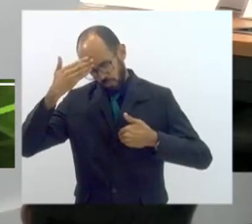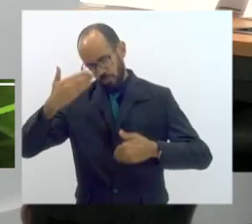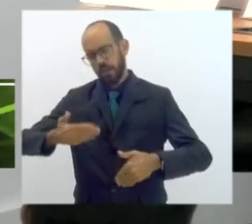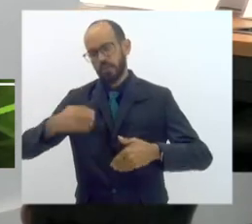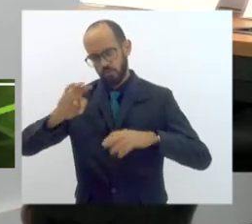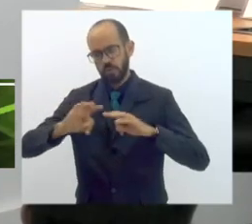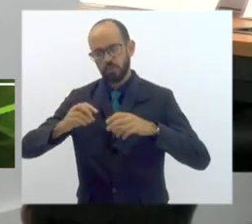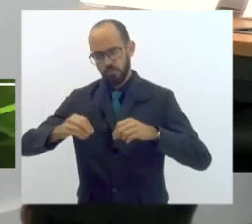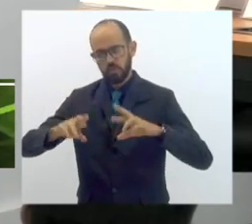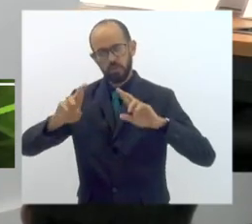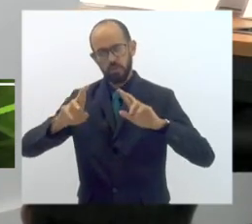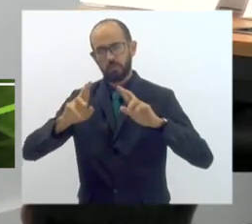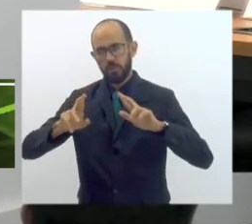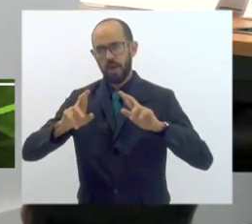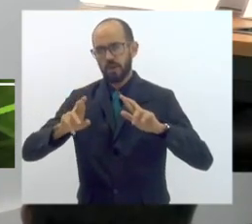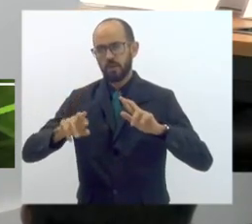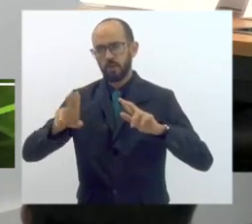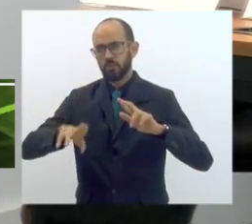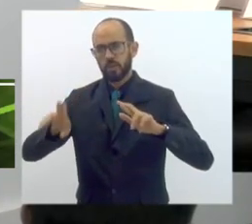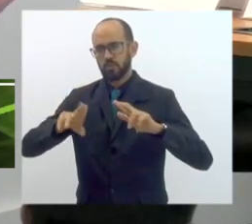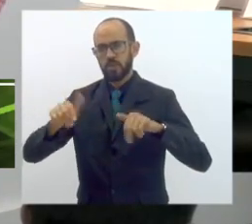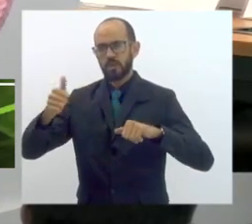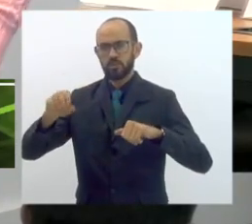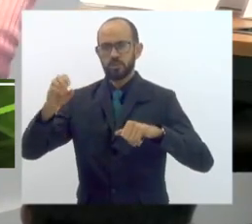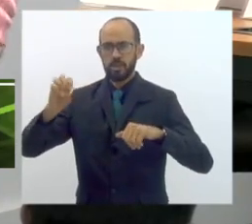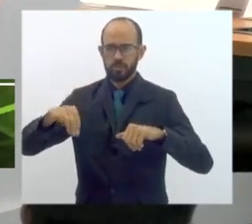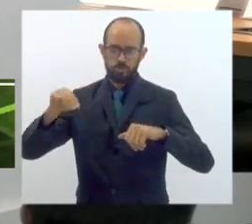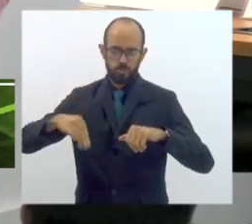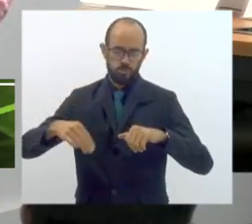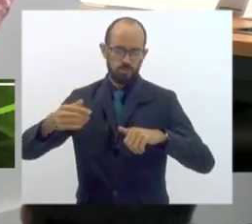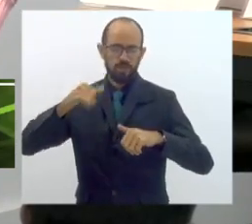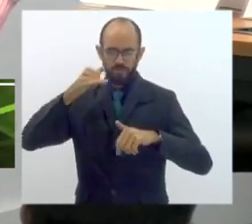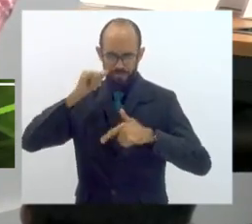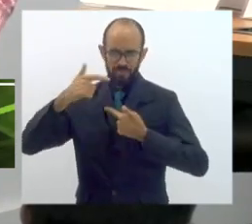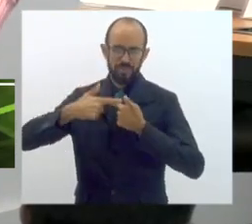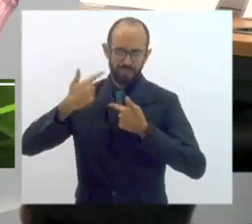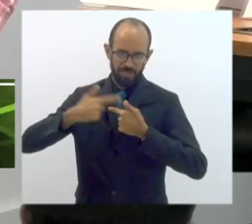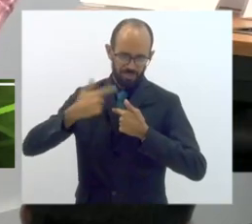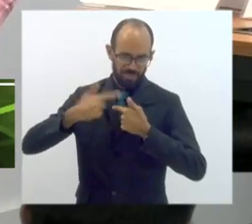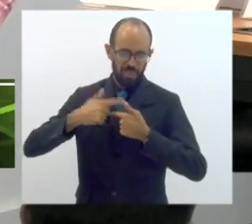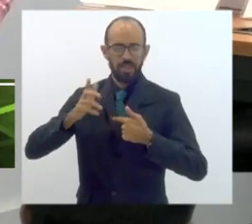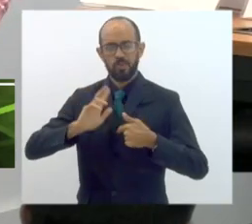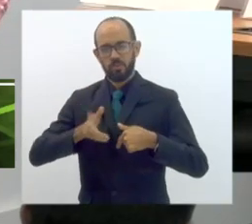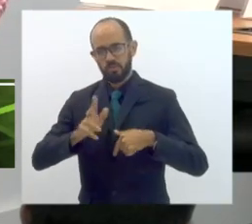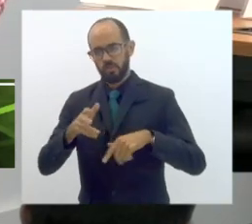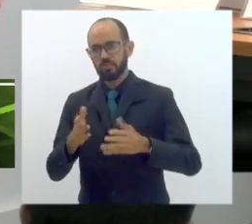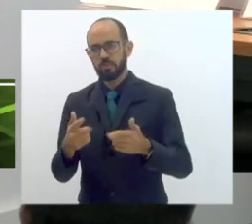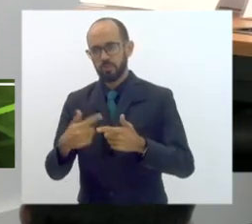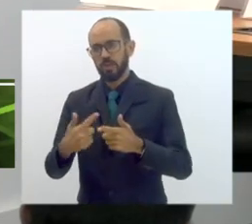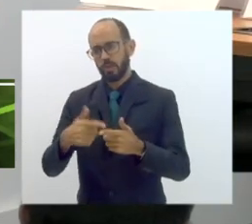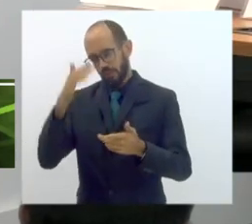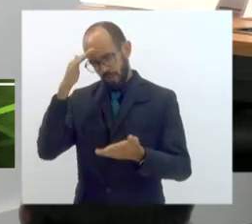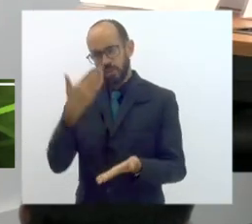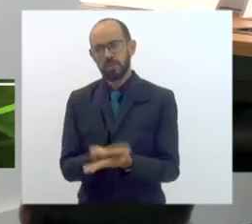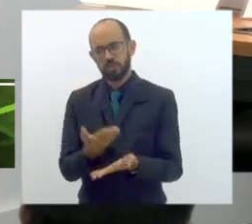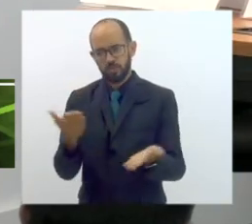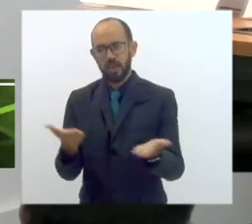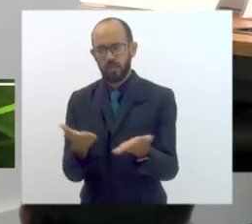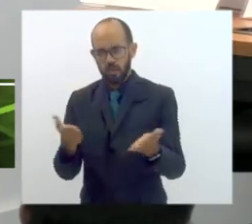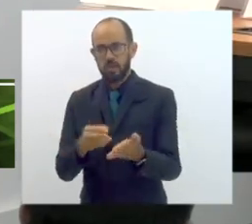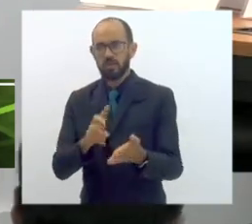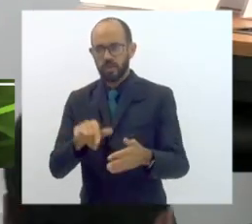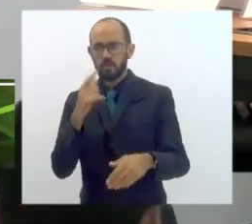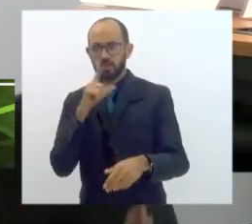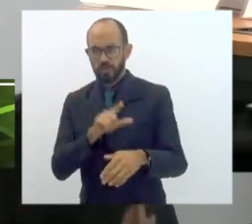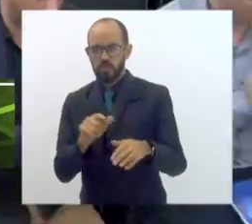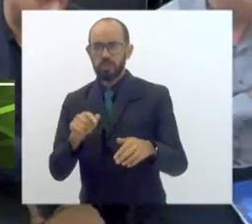que eu não tenha usado os 10 minutos para ninguém me xingar. E vamos em frente, que eu acredito que agora, sim, a gente vai conseguir um resultado diferente.